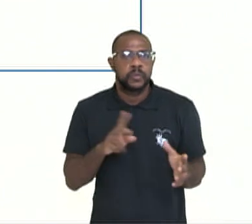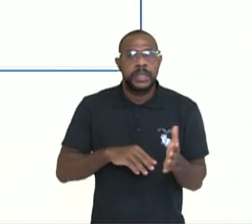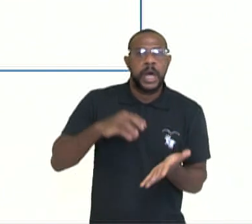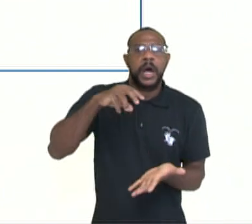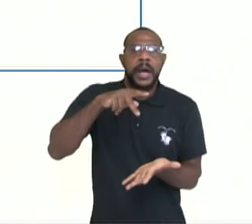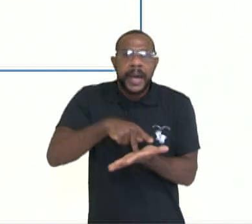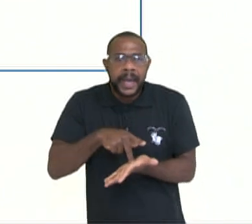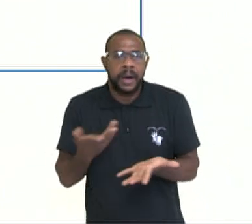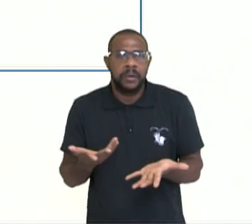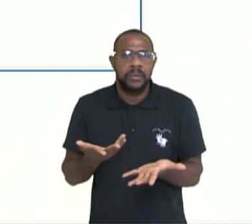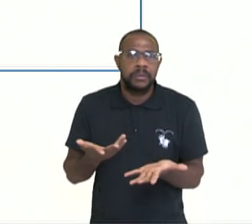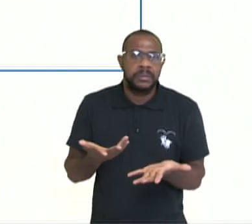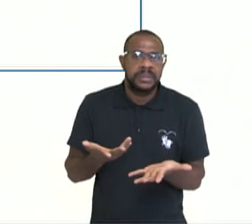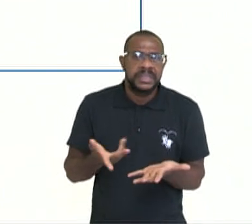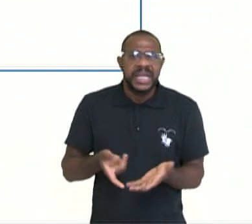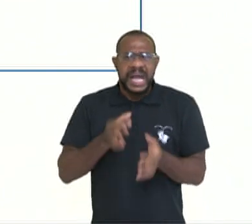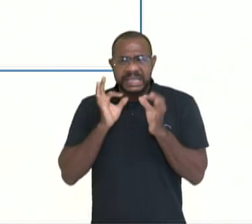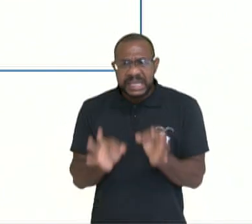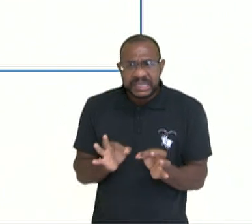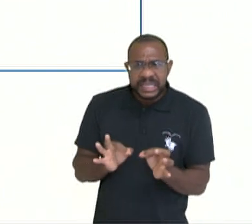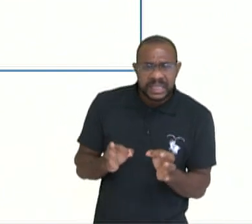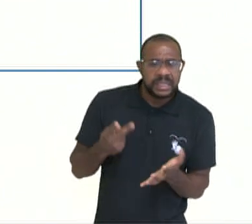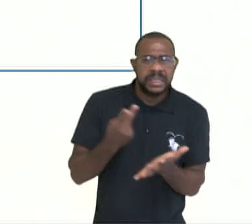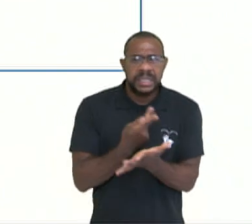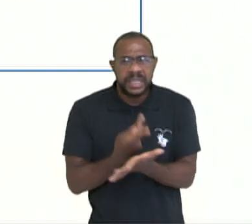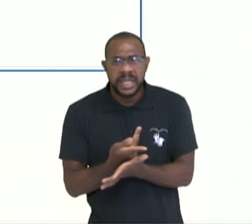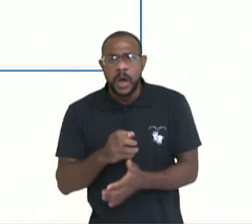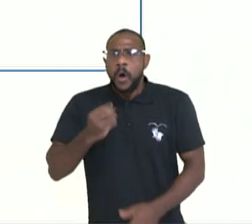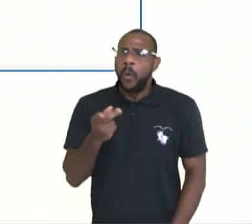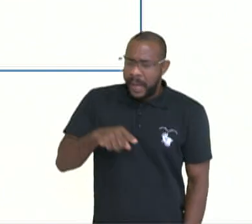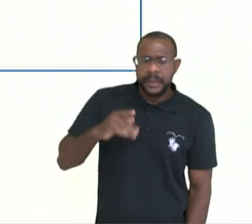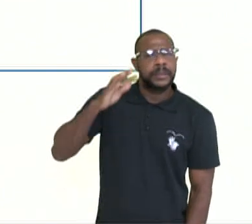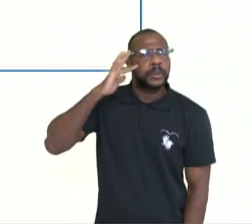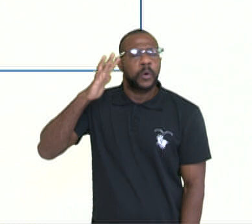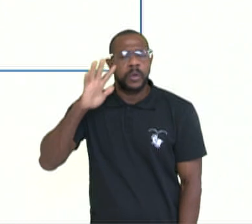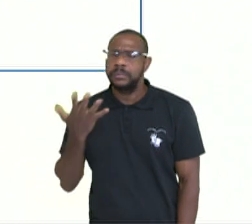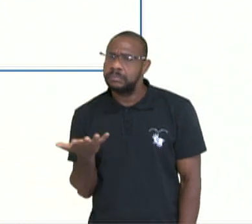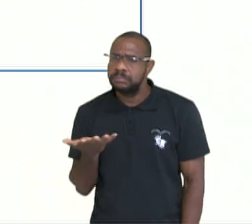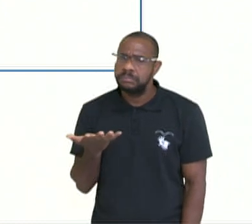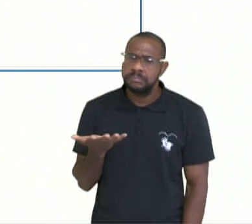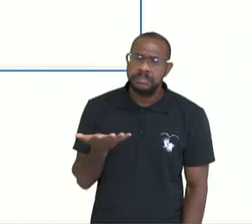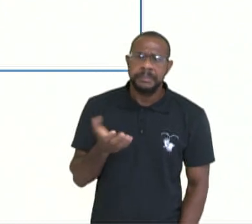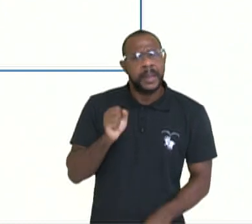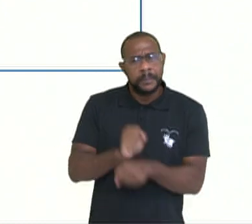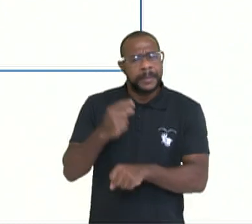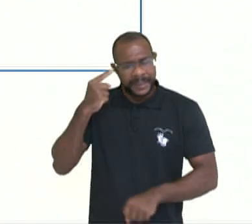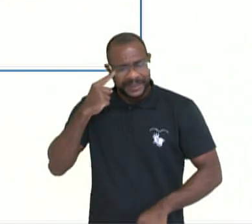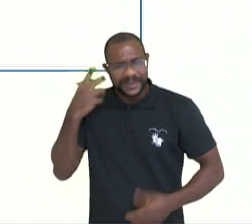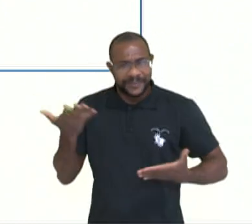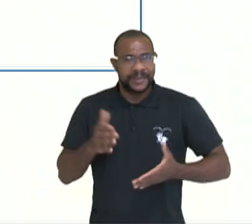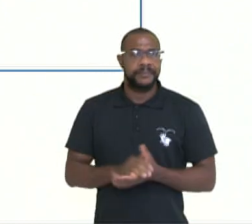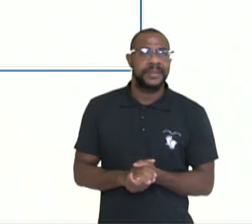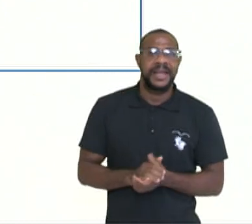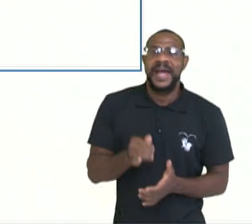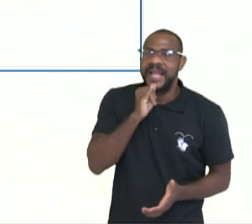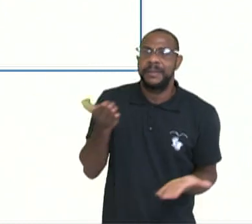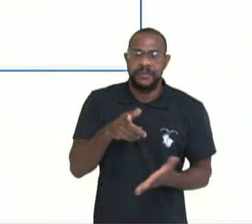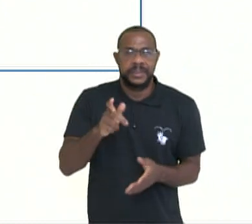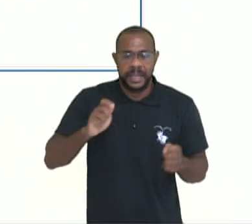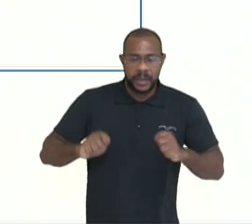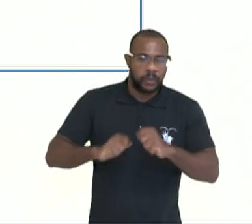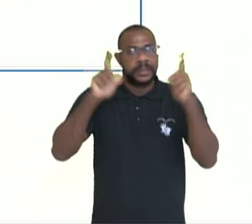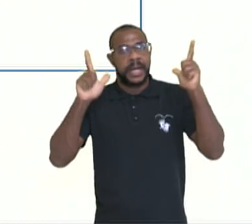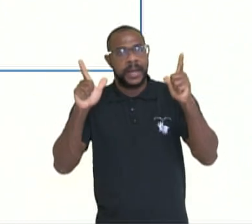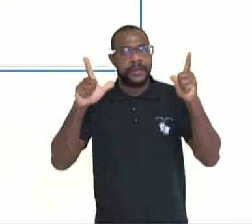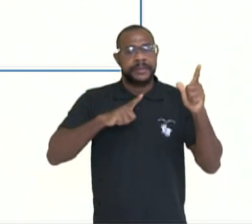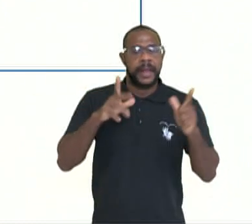Qual garantia de que a realidade não seja um sonho? Já parou para pensar, então? Se você nesse momento está acordado ou está